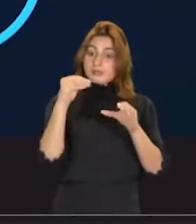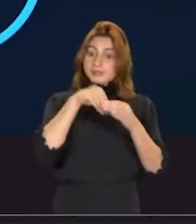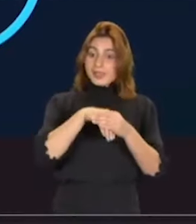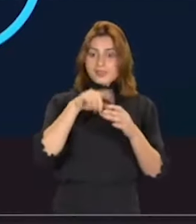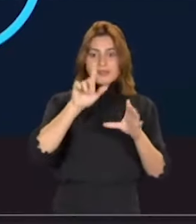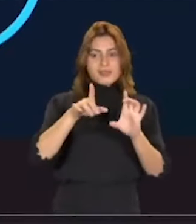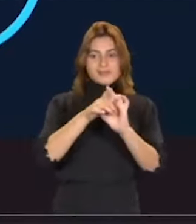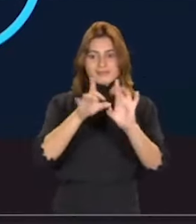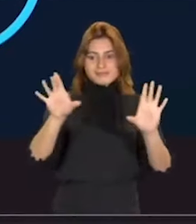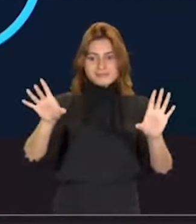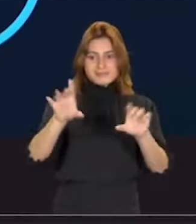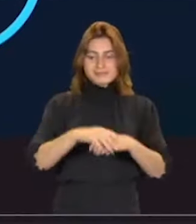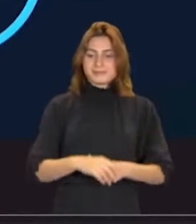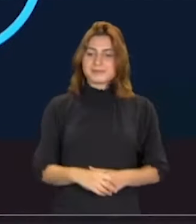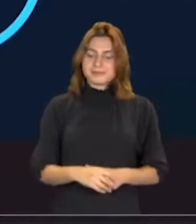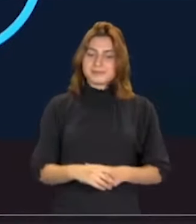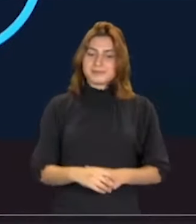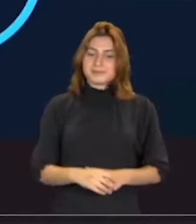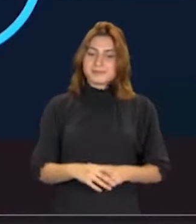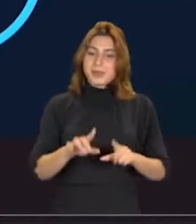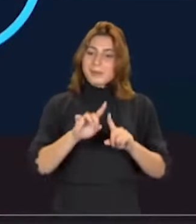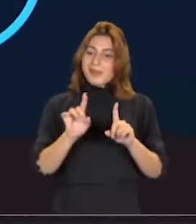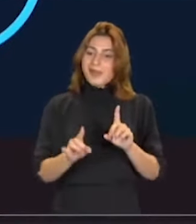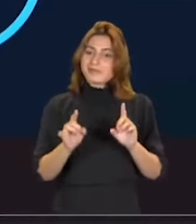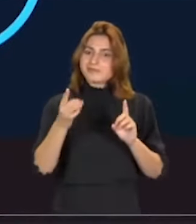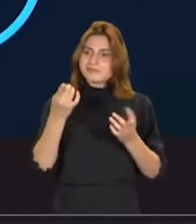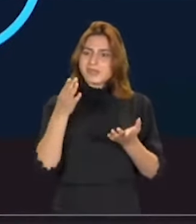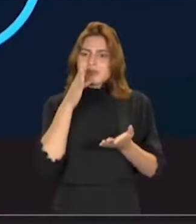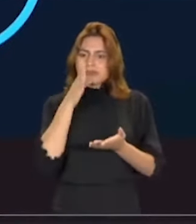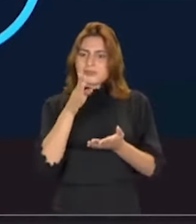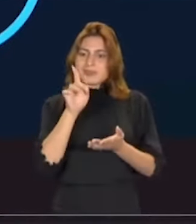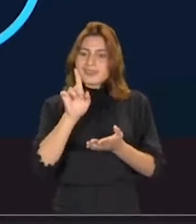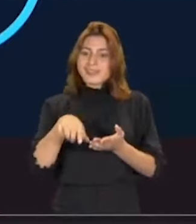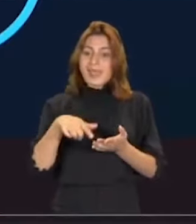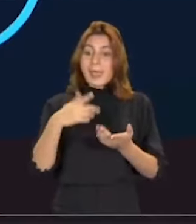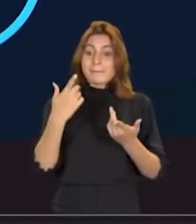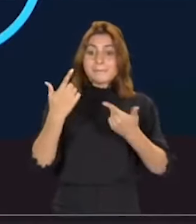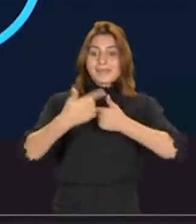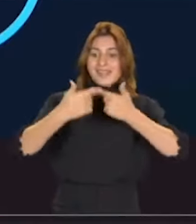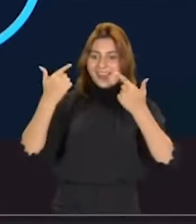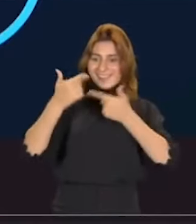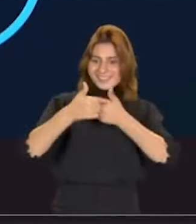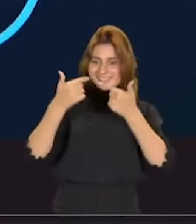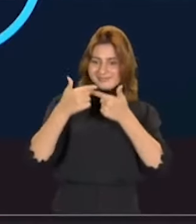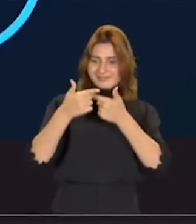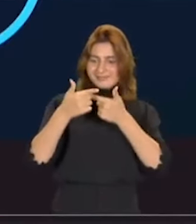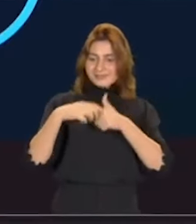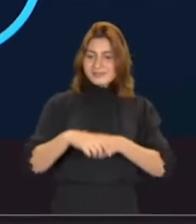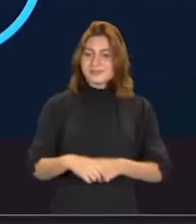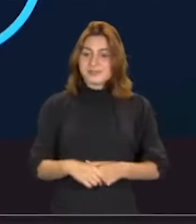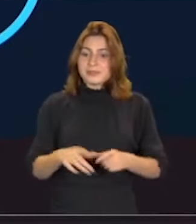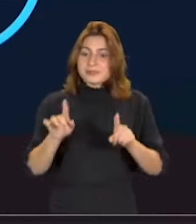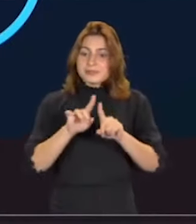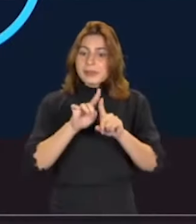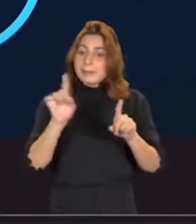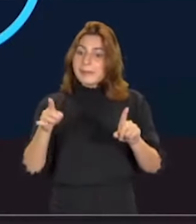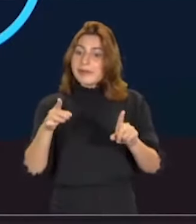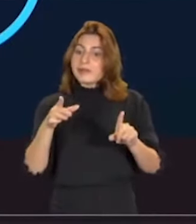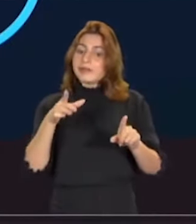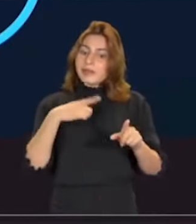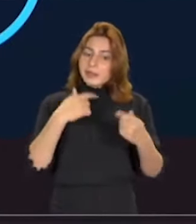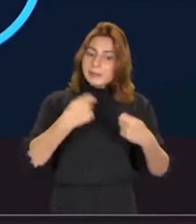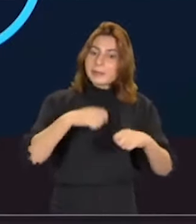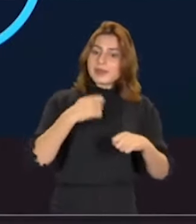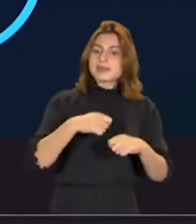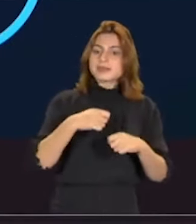mas ela tem uma finalidade específica, que é o humor, que é a comicidade, a graça, ela tem um compromisso natural com